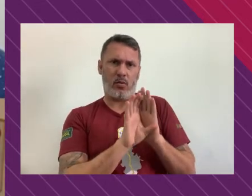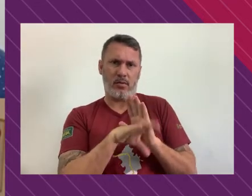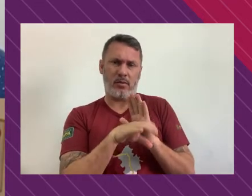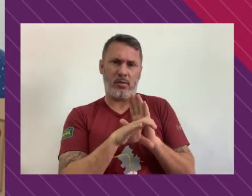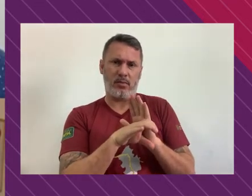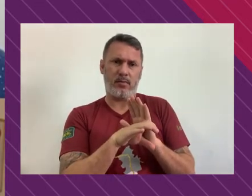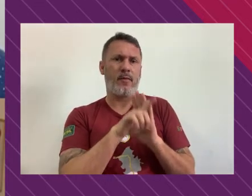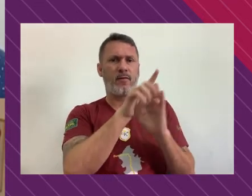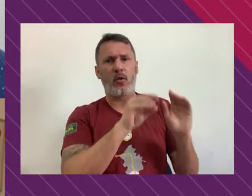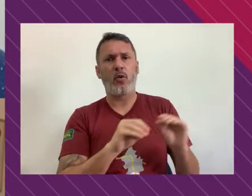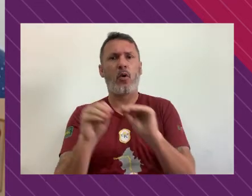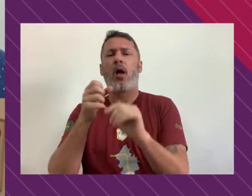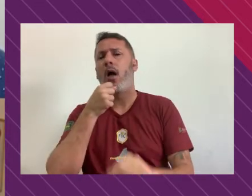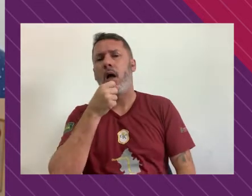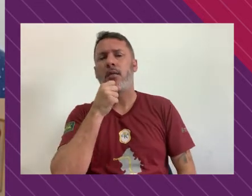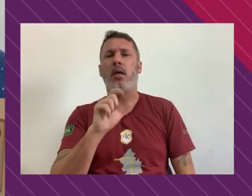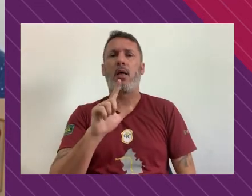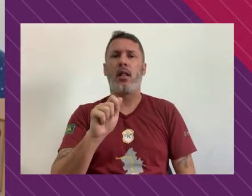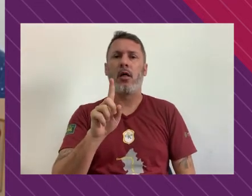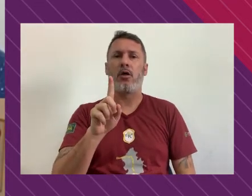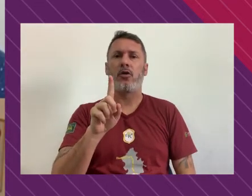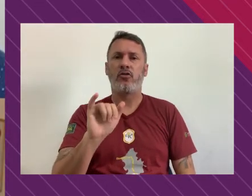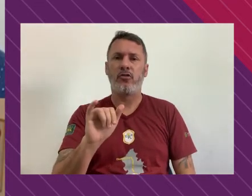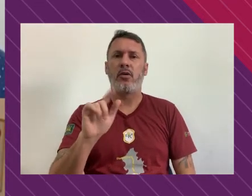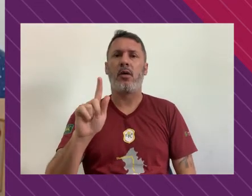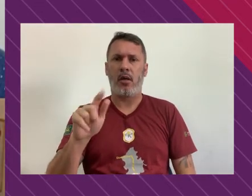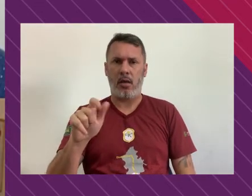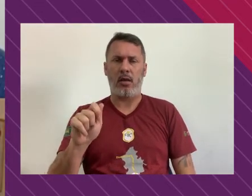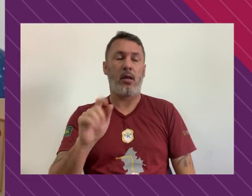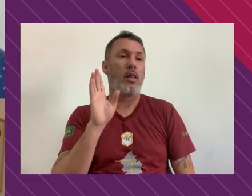de verdade ele tem surgido nessas áreas como